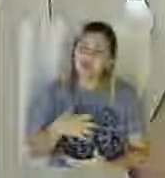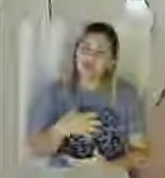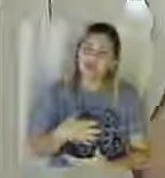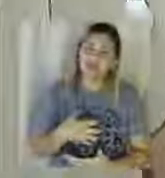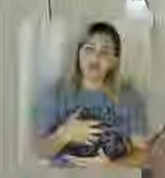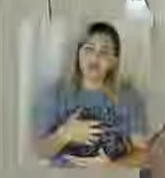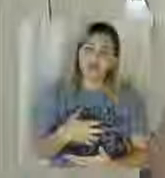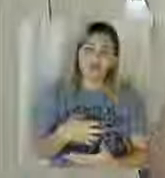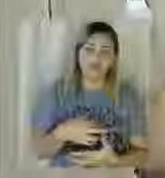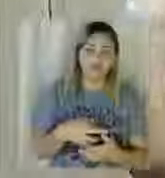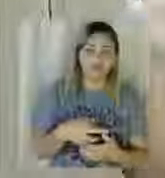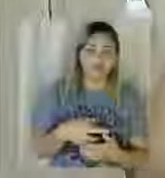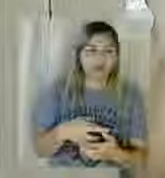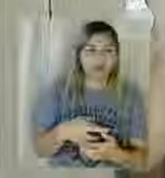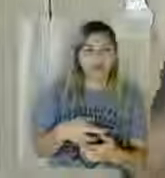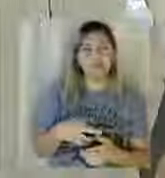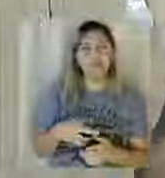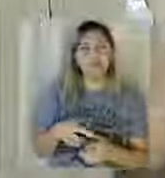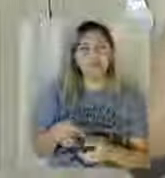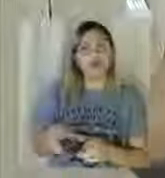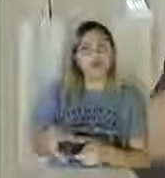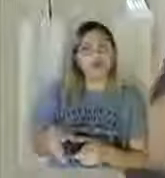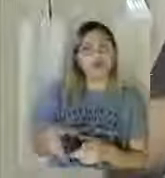que aconteceu comigo no passado.